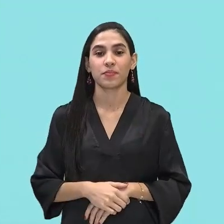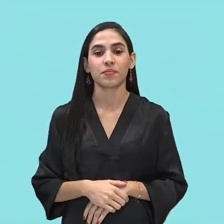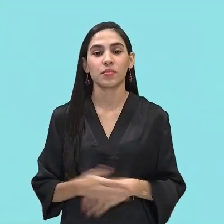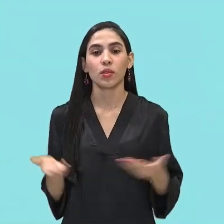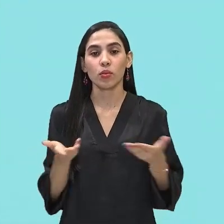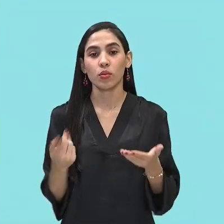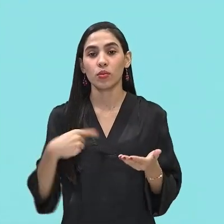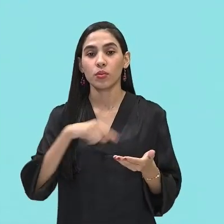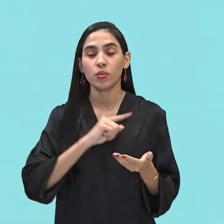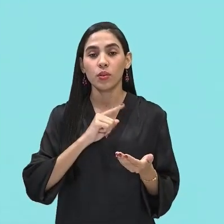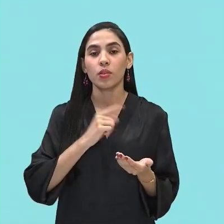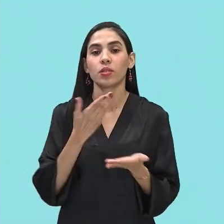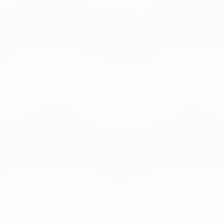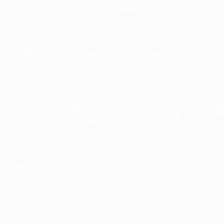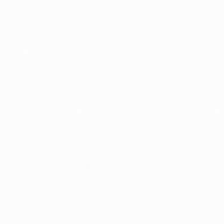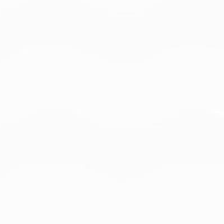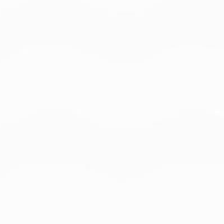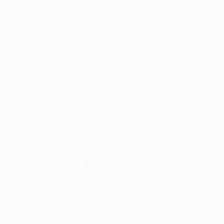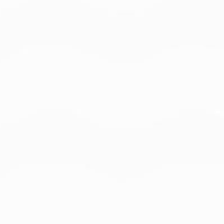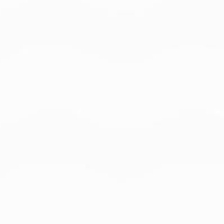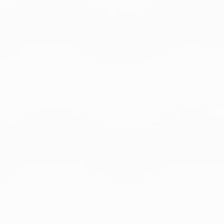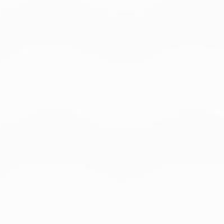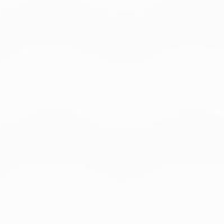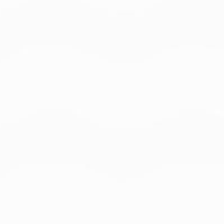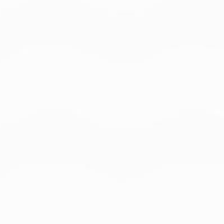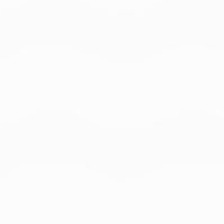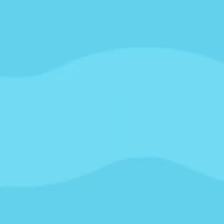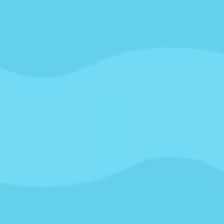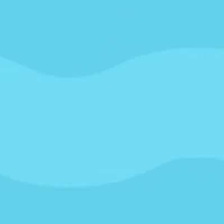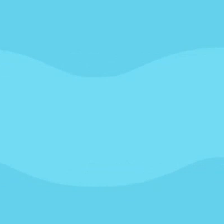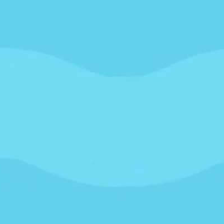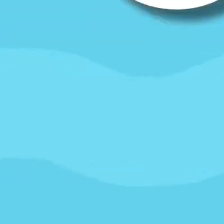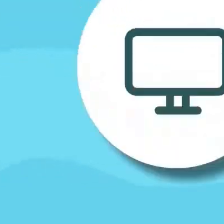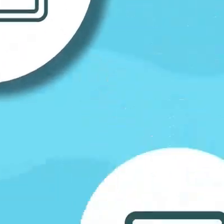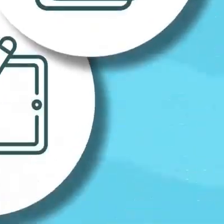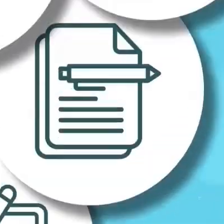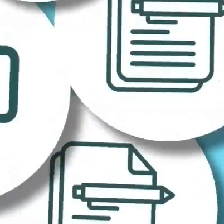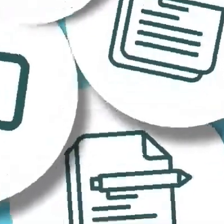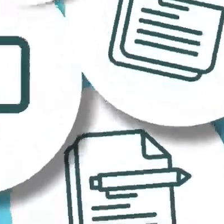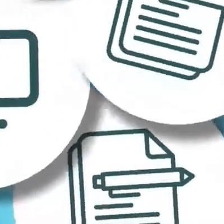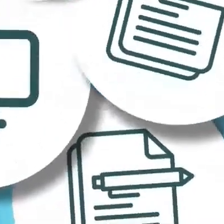nós vamos ter a nossa aula de revisão. Vamos então?